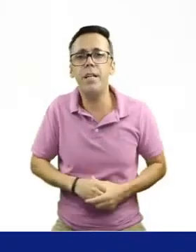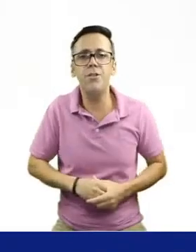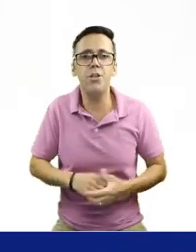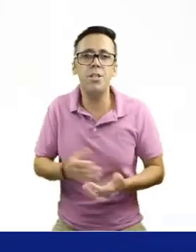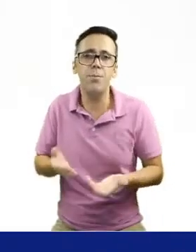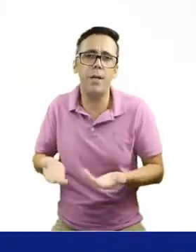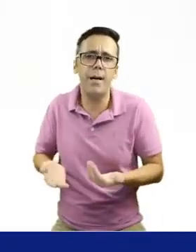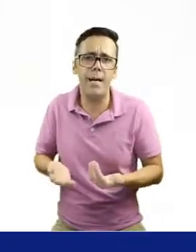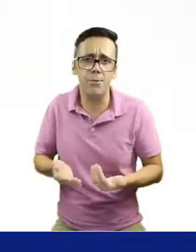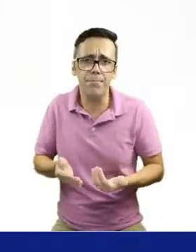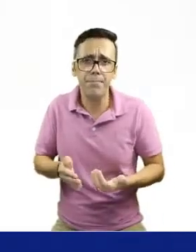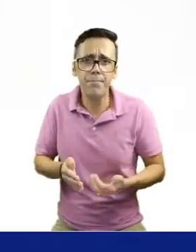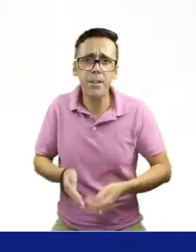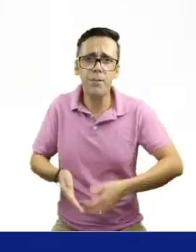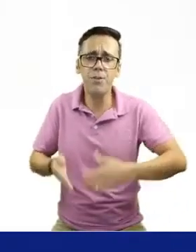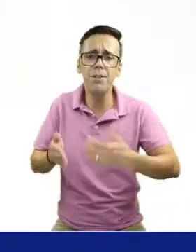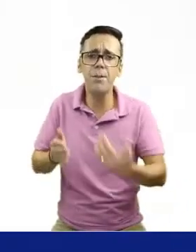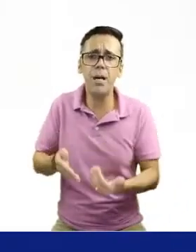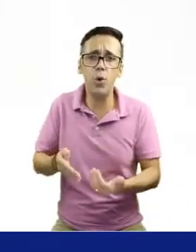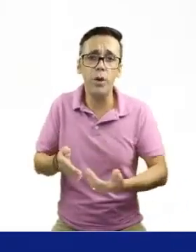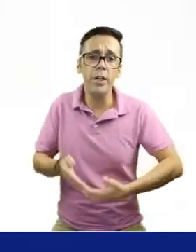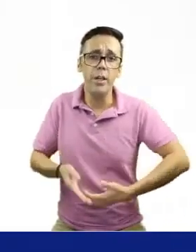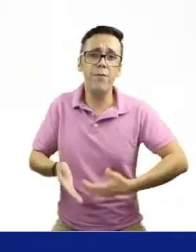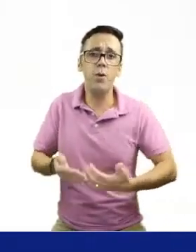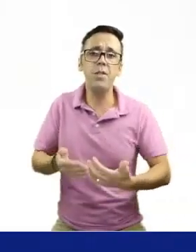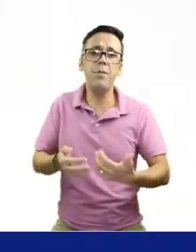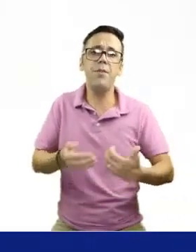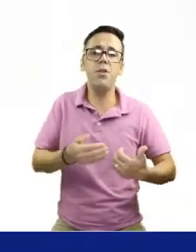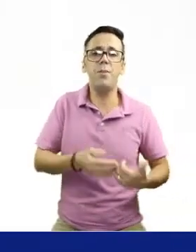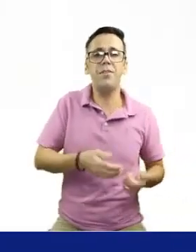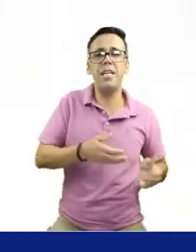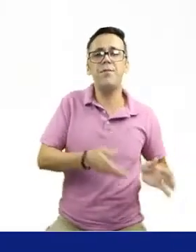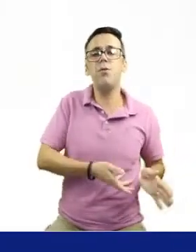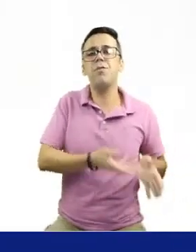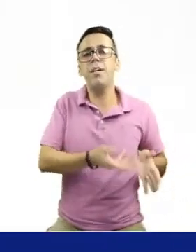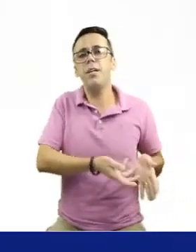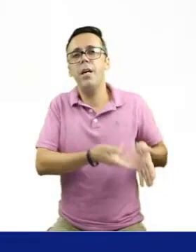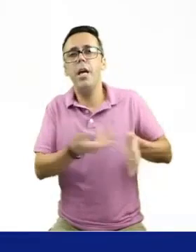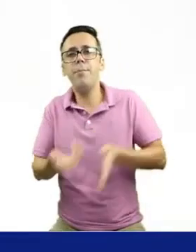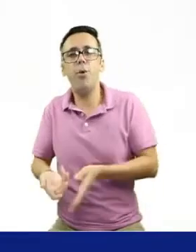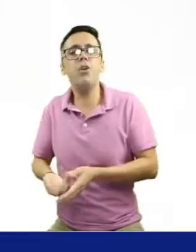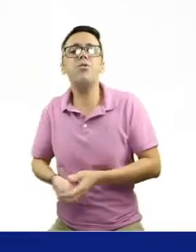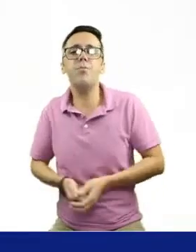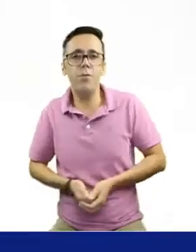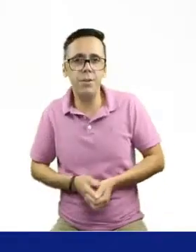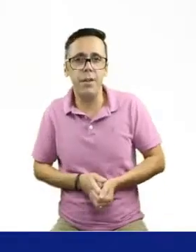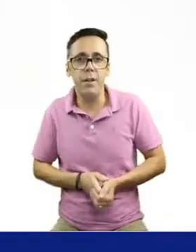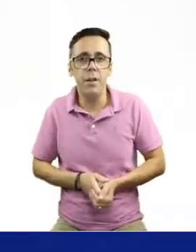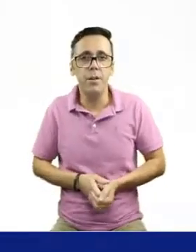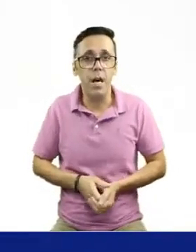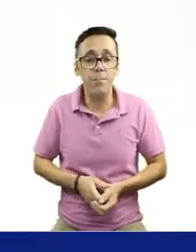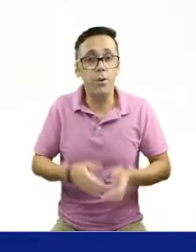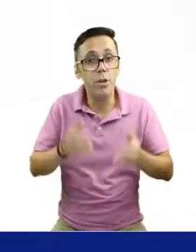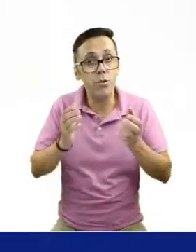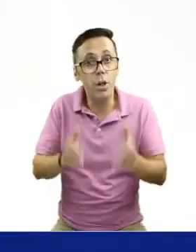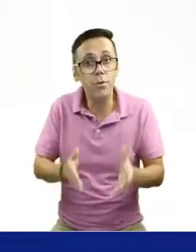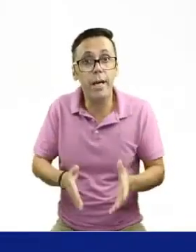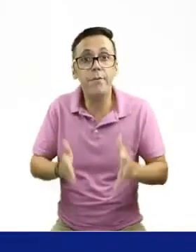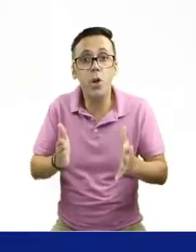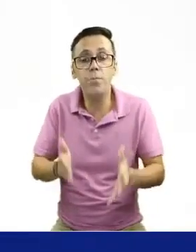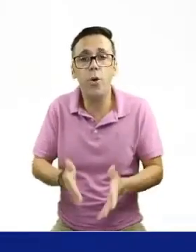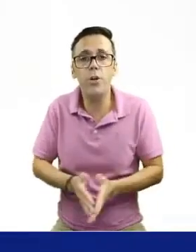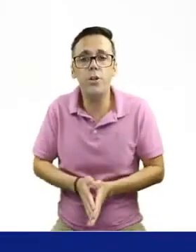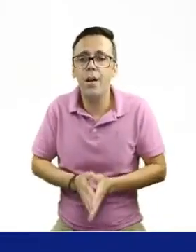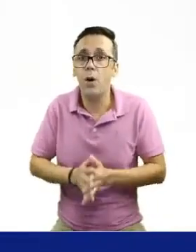Inclusive a quem se por acaso você trabalhou e ficou esse benefício para trás vão ser repostos para você tá porque